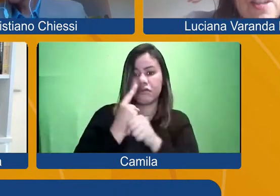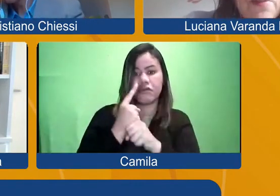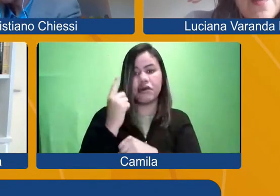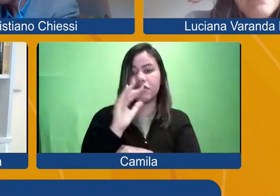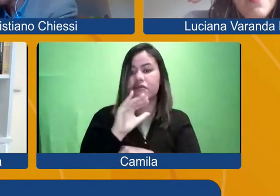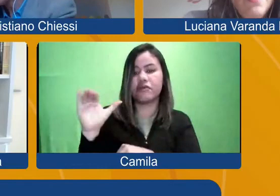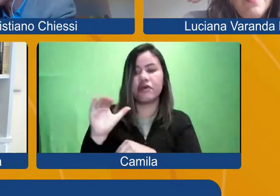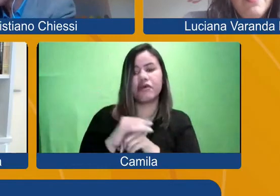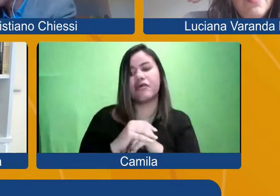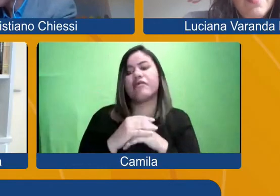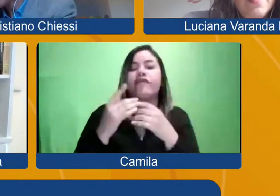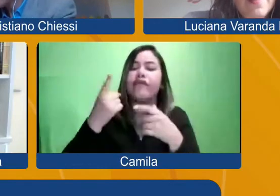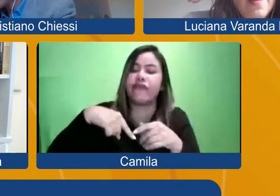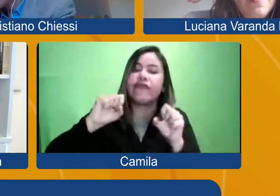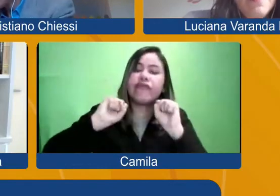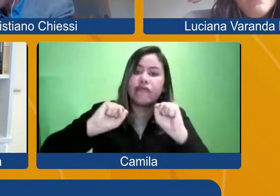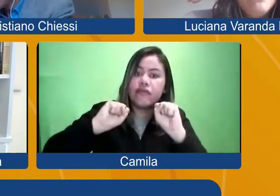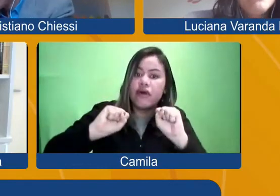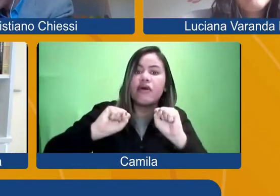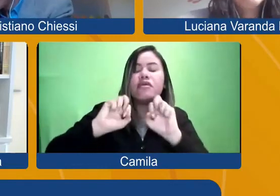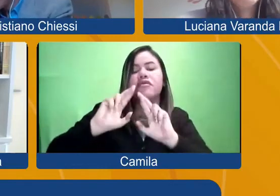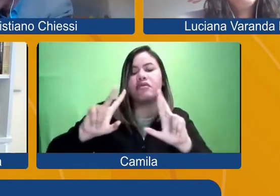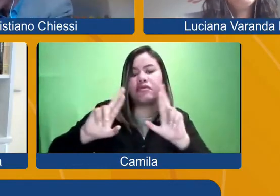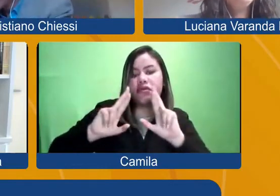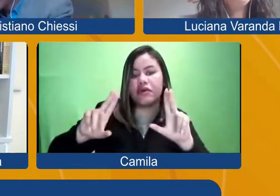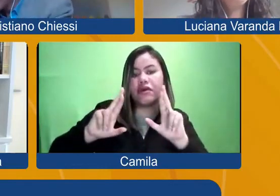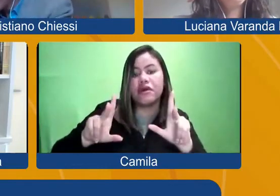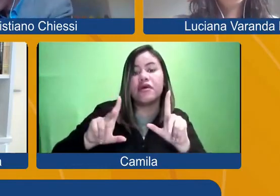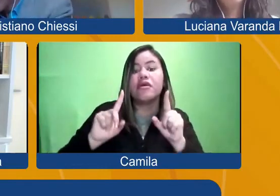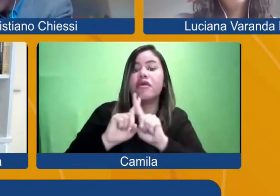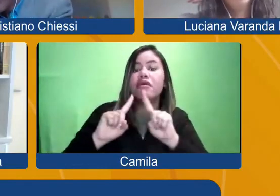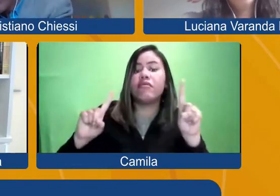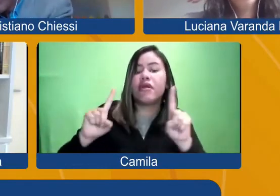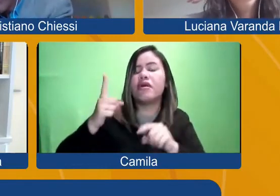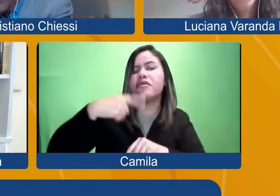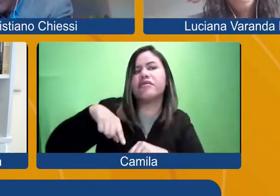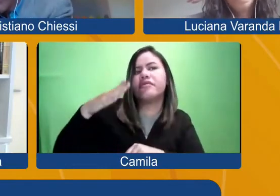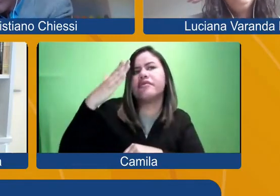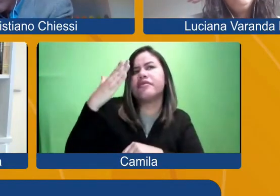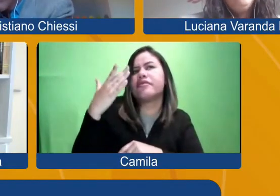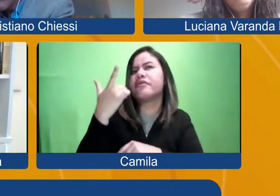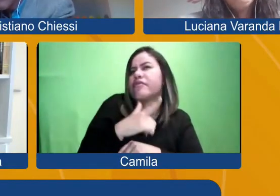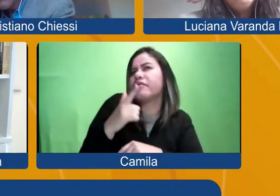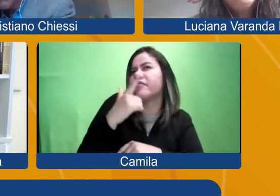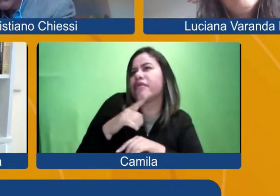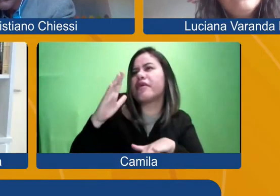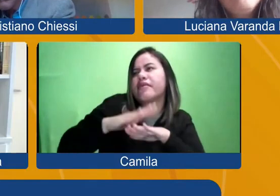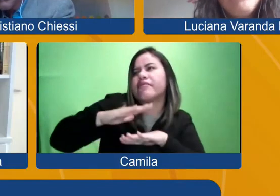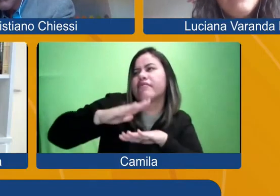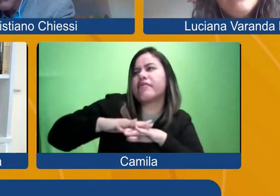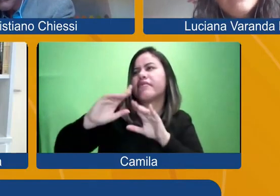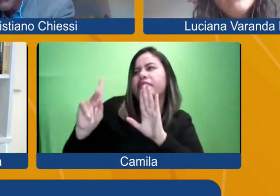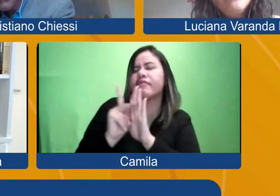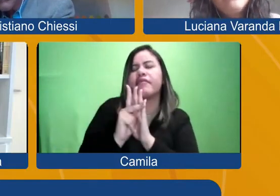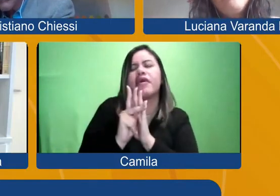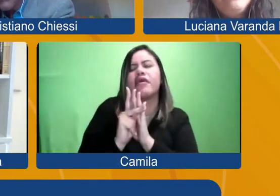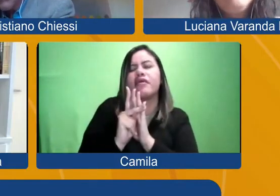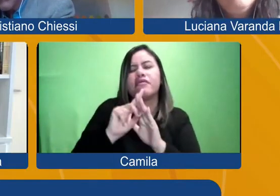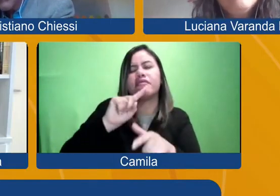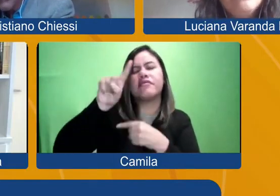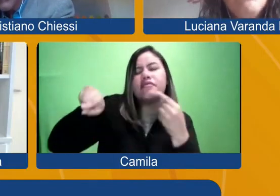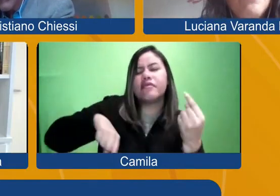melhor, porque a gente já fez melhor antes, né? Então, essa questão de será que a gente consegue atingir as nossas